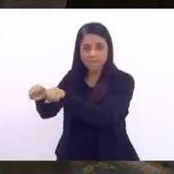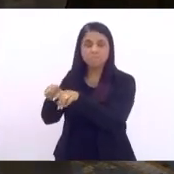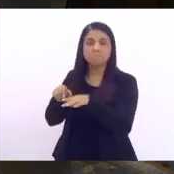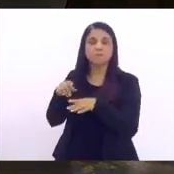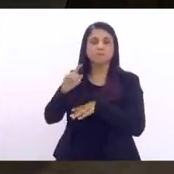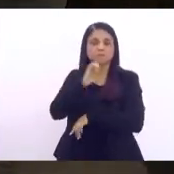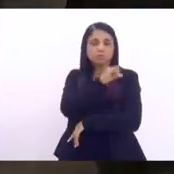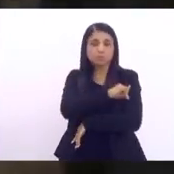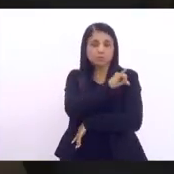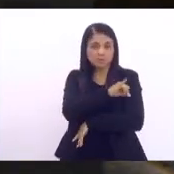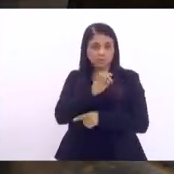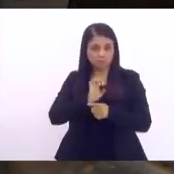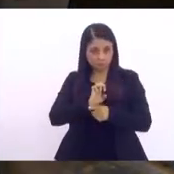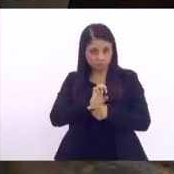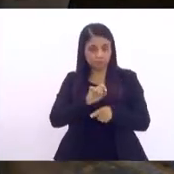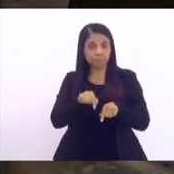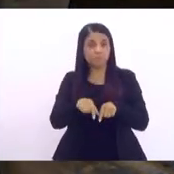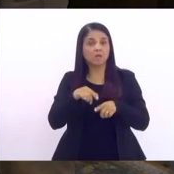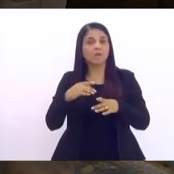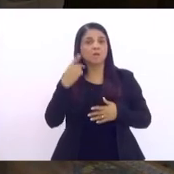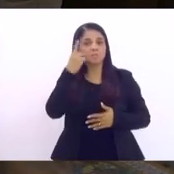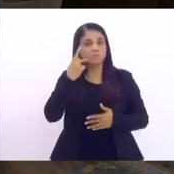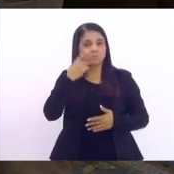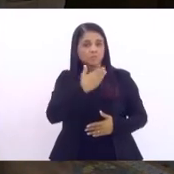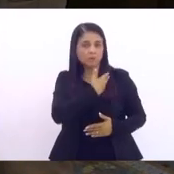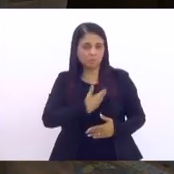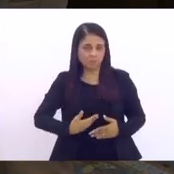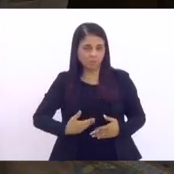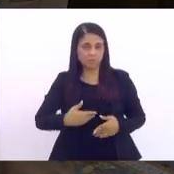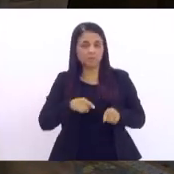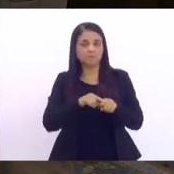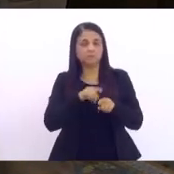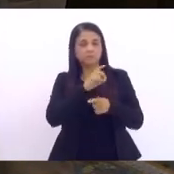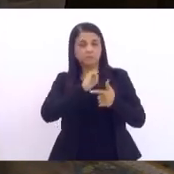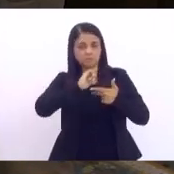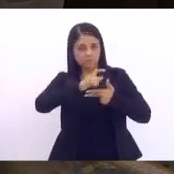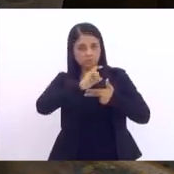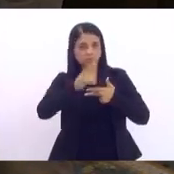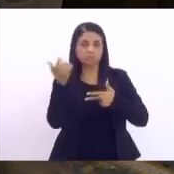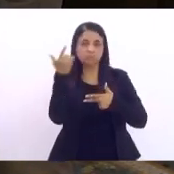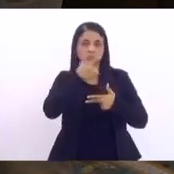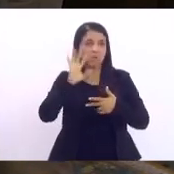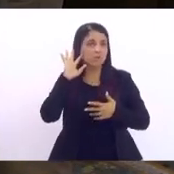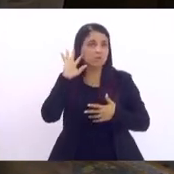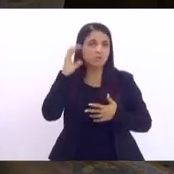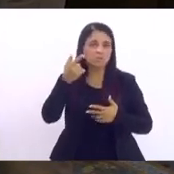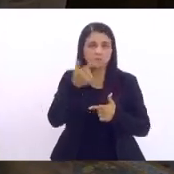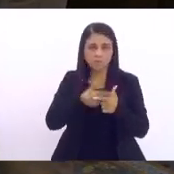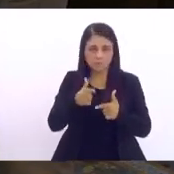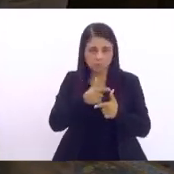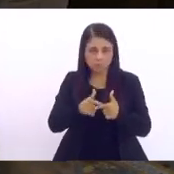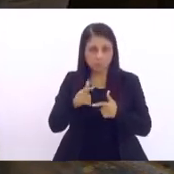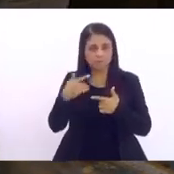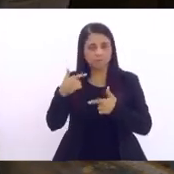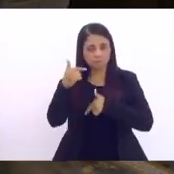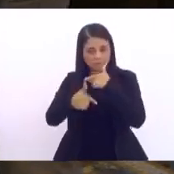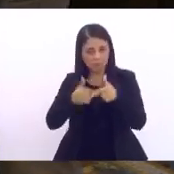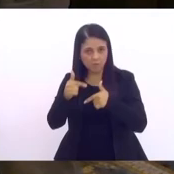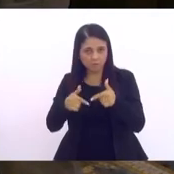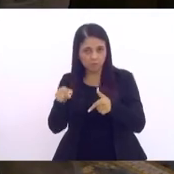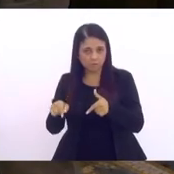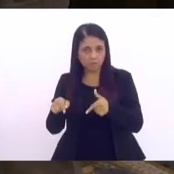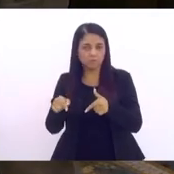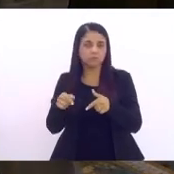política pública do Executivo possa vir a sanar o anseio desses trabalhadores hoje que estão pelo campo, estão